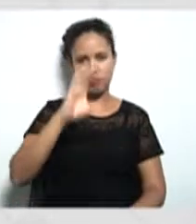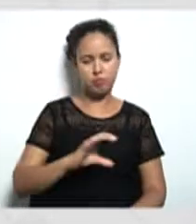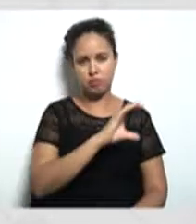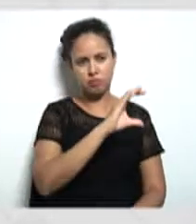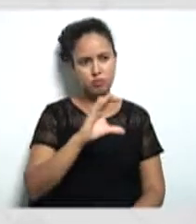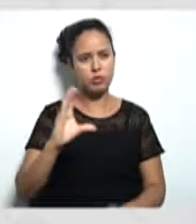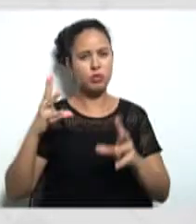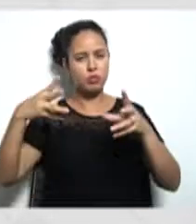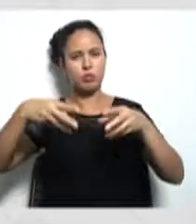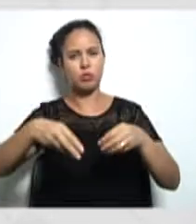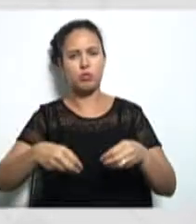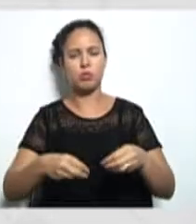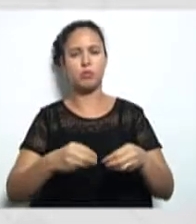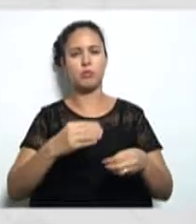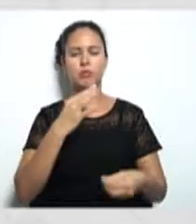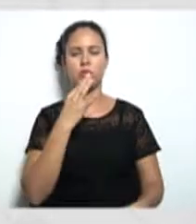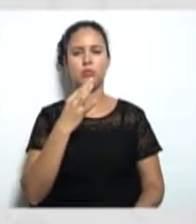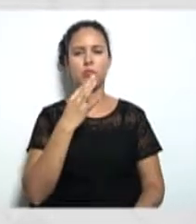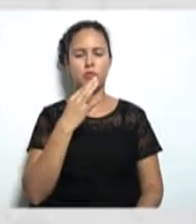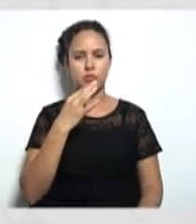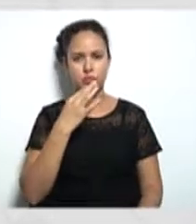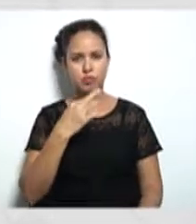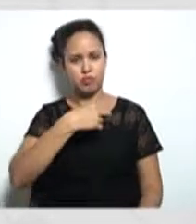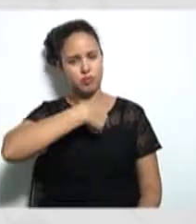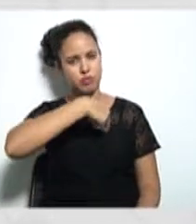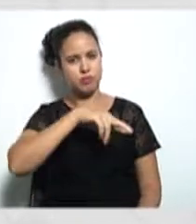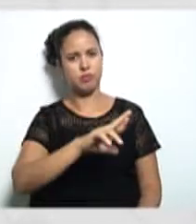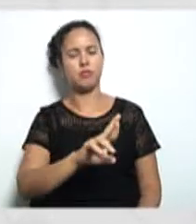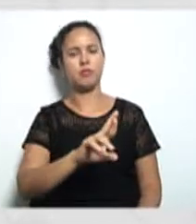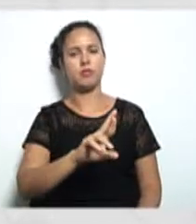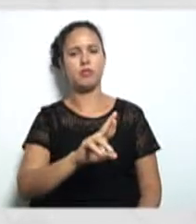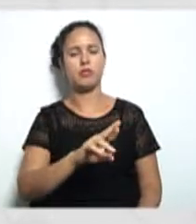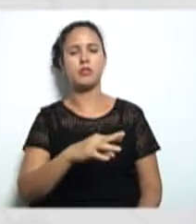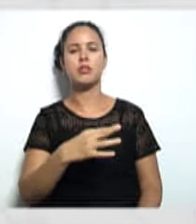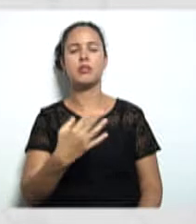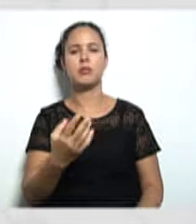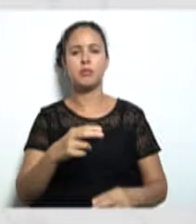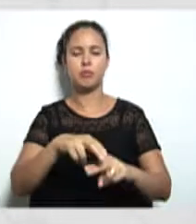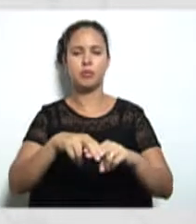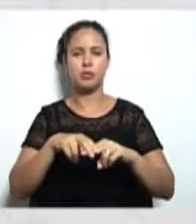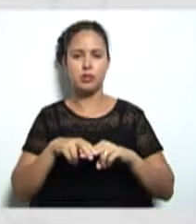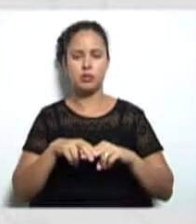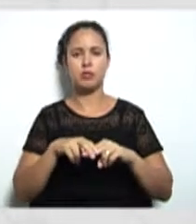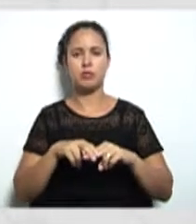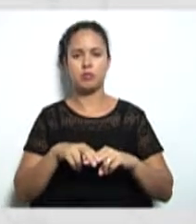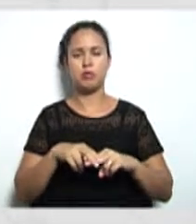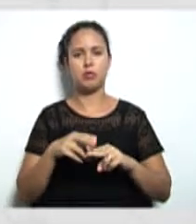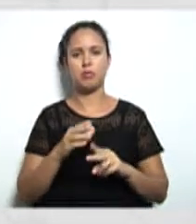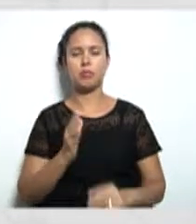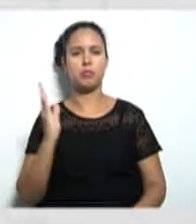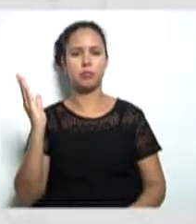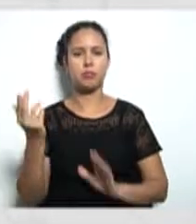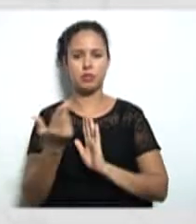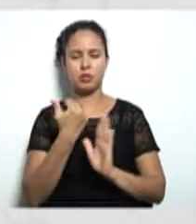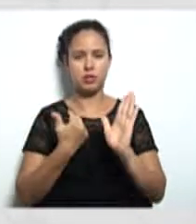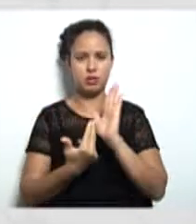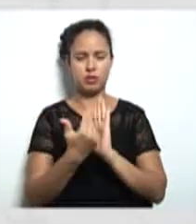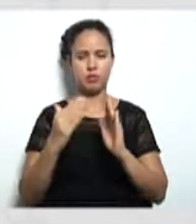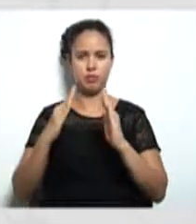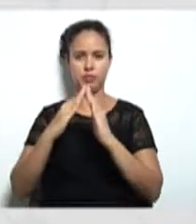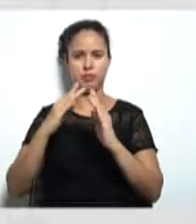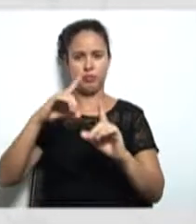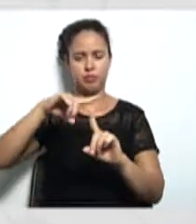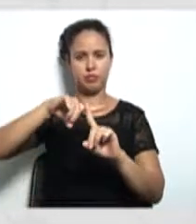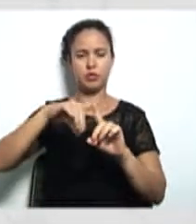do conhecimento religioso. Por isso que foi colocada a igreja ali como um símbolo. Mas todas